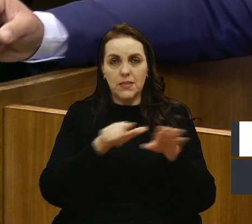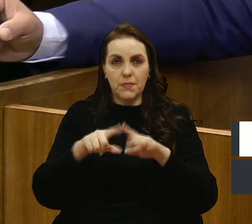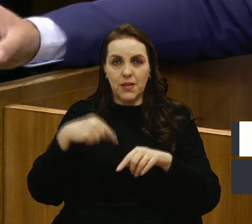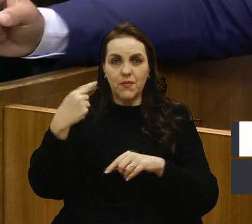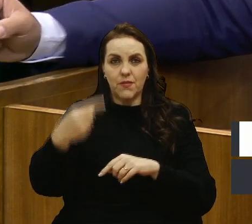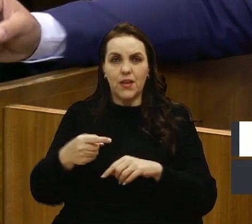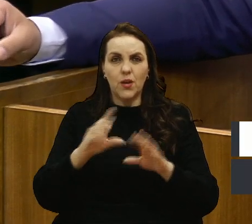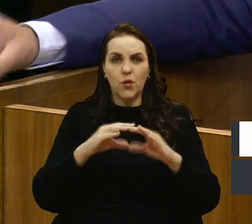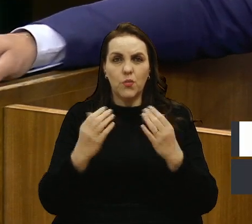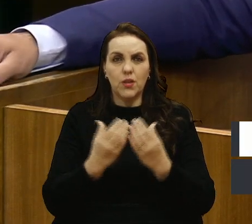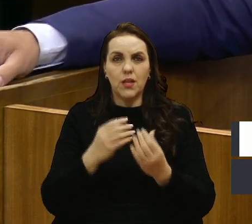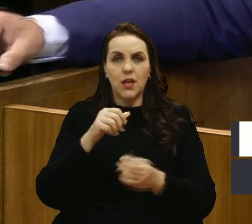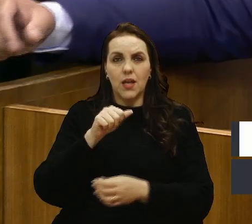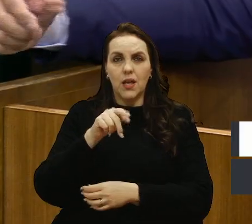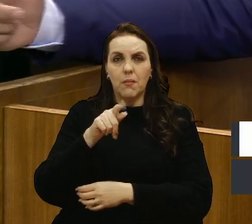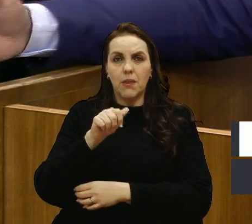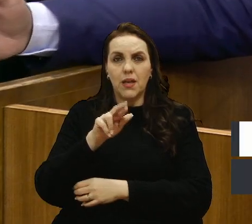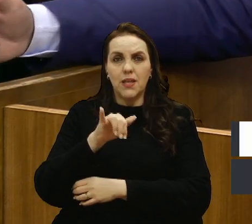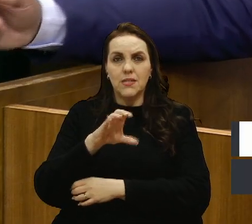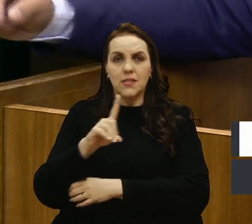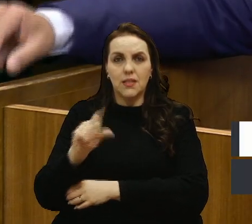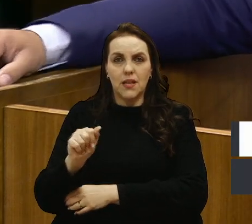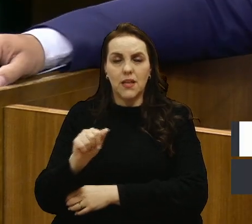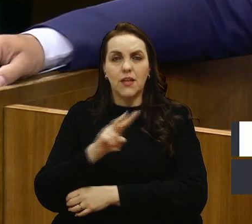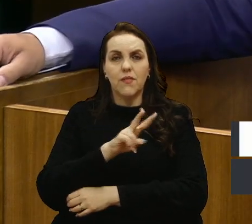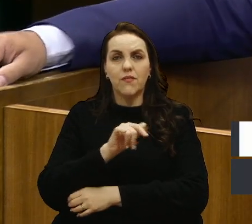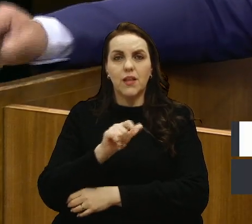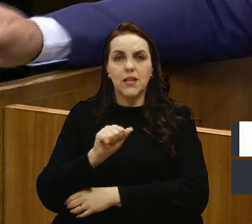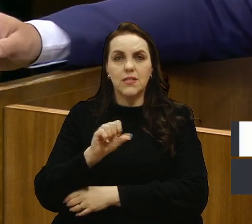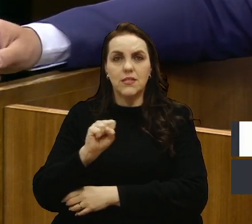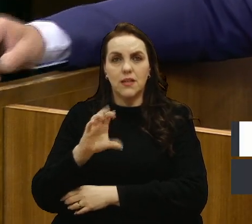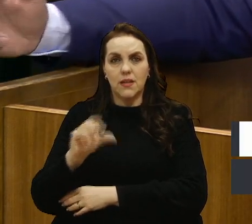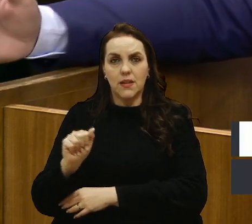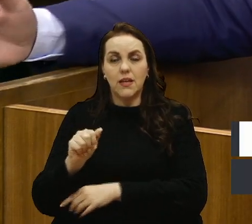comunidade de Aparecida, em Vila Seca, e depois, posteriormente,